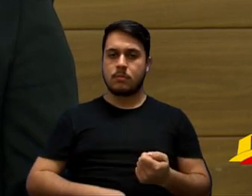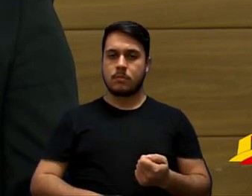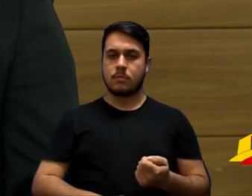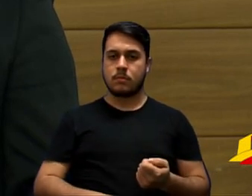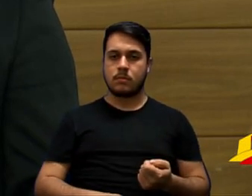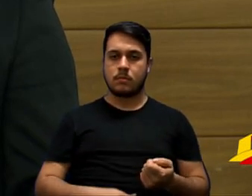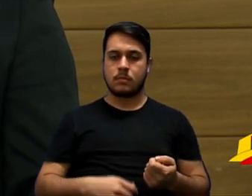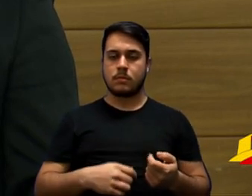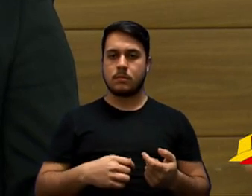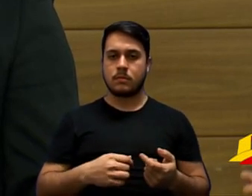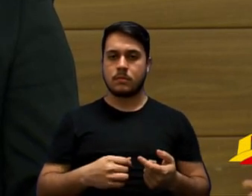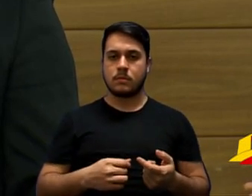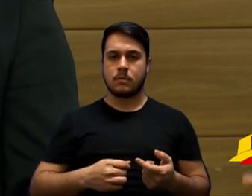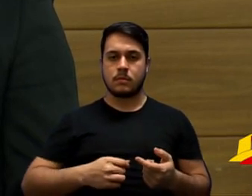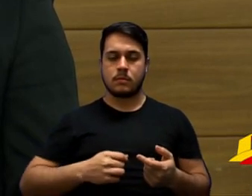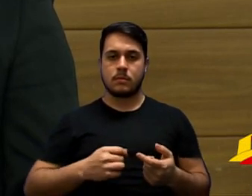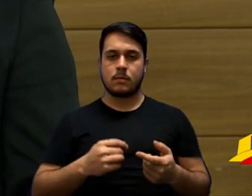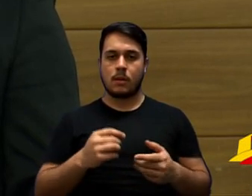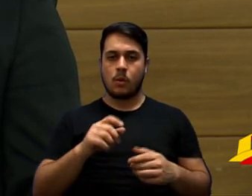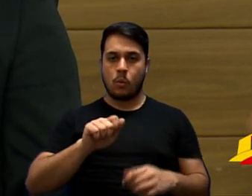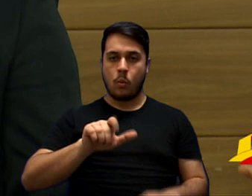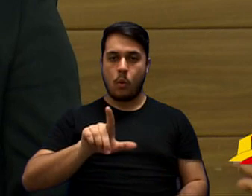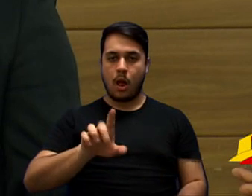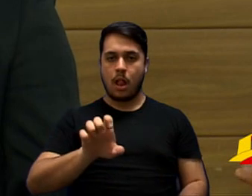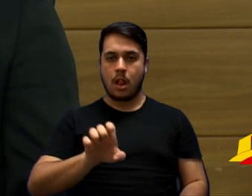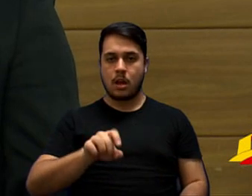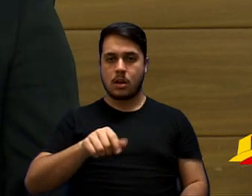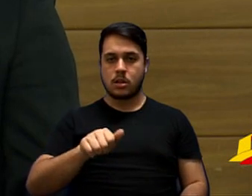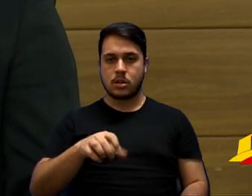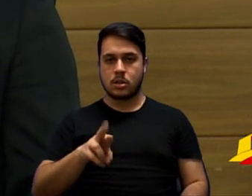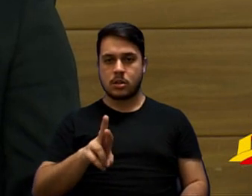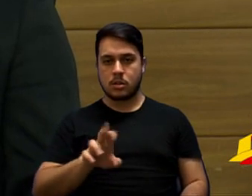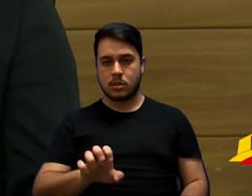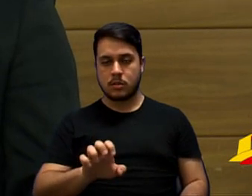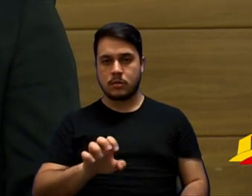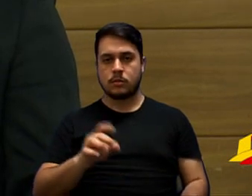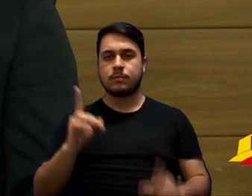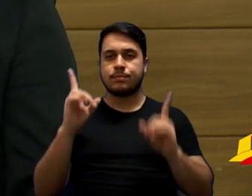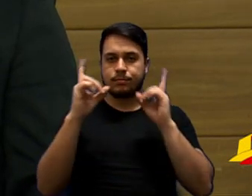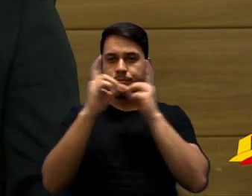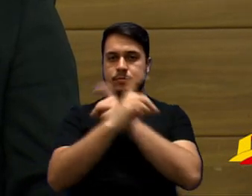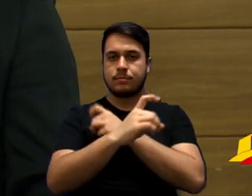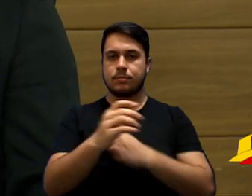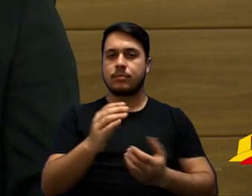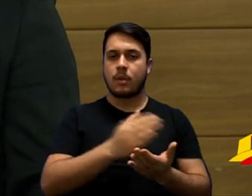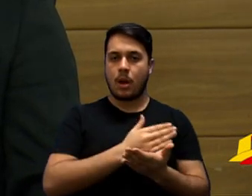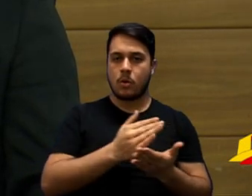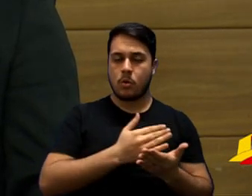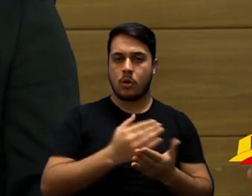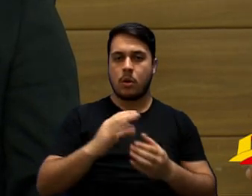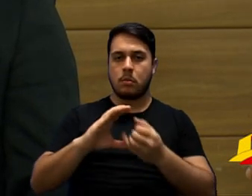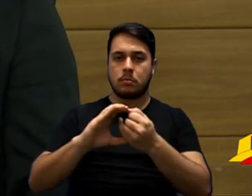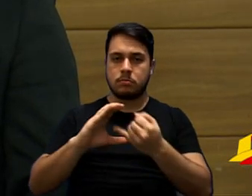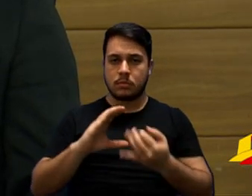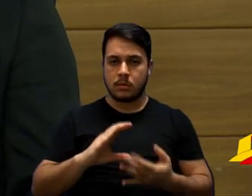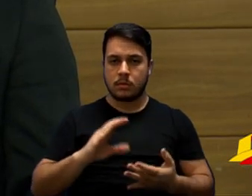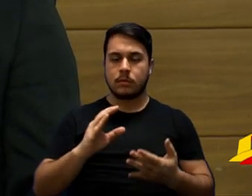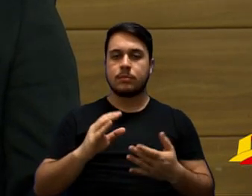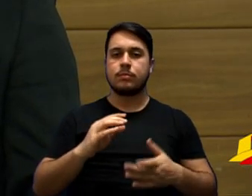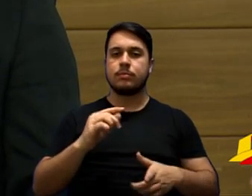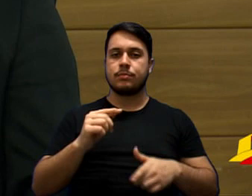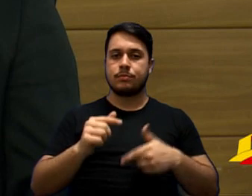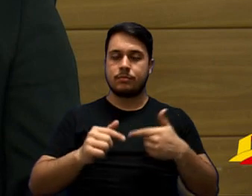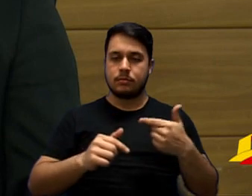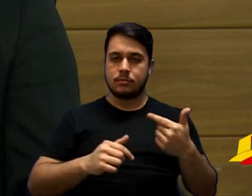alexandre colocou as operações urbanas consorciadas apesar de as suas dificuldades suas características que devem ser também trabalhadas